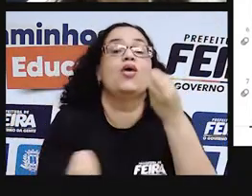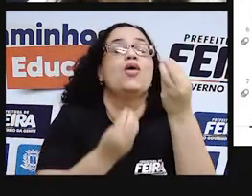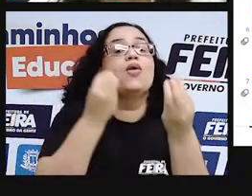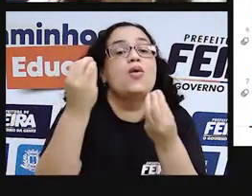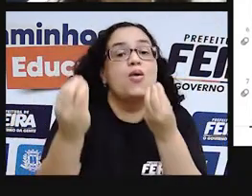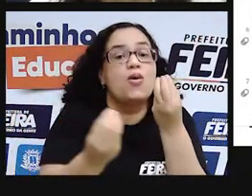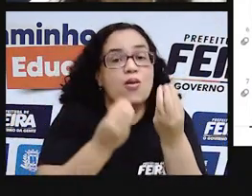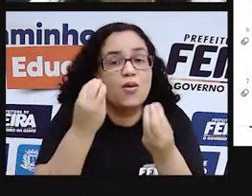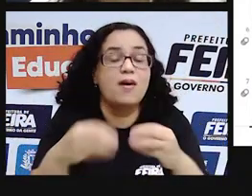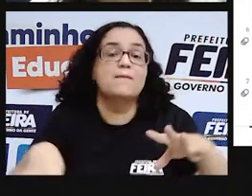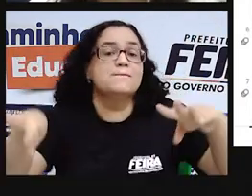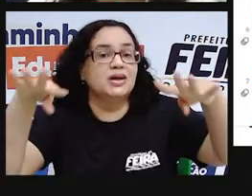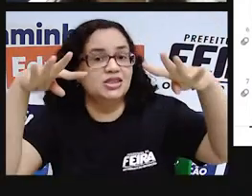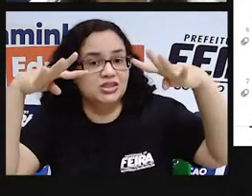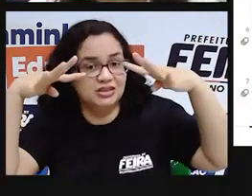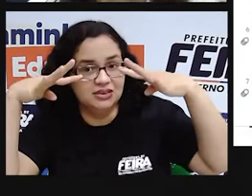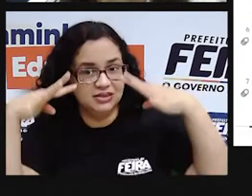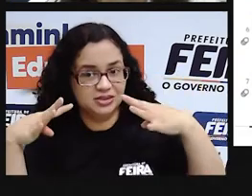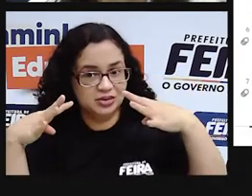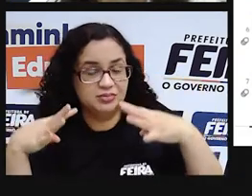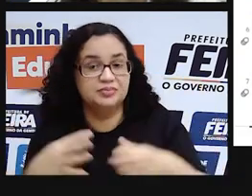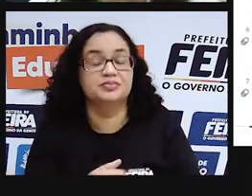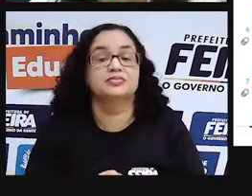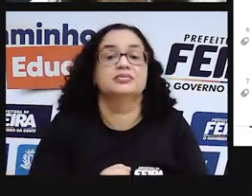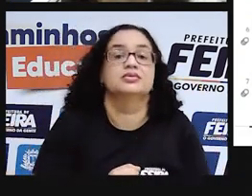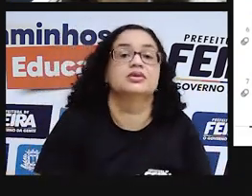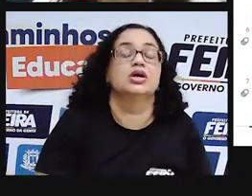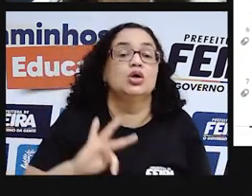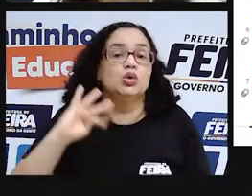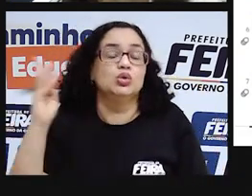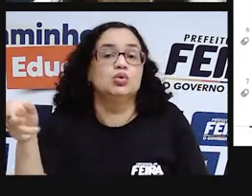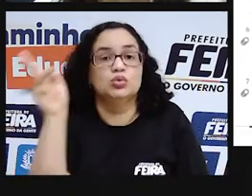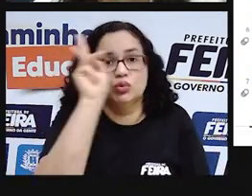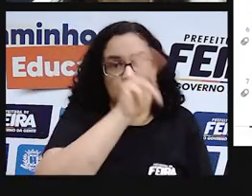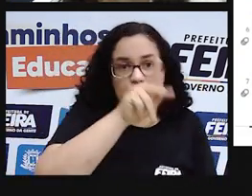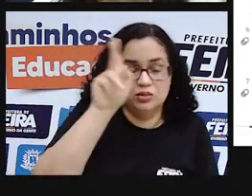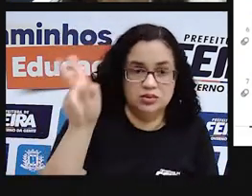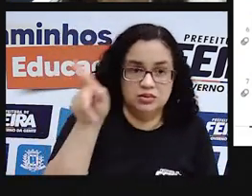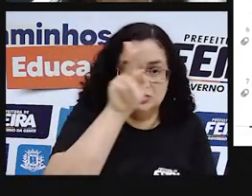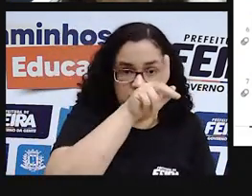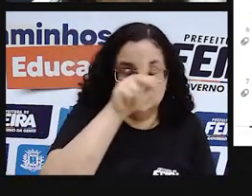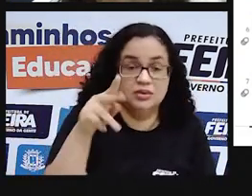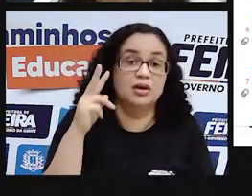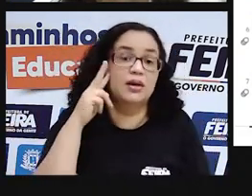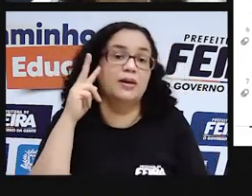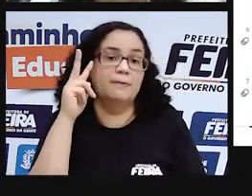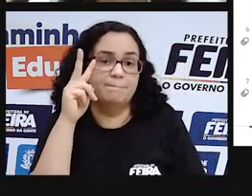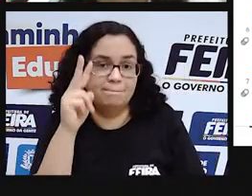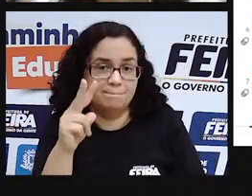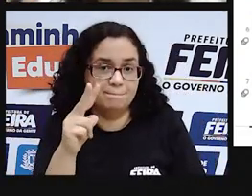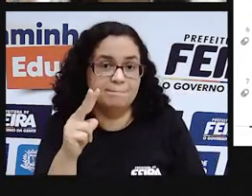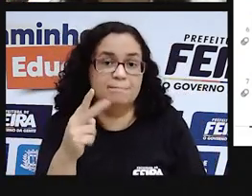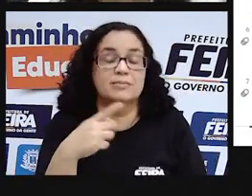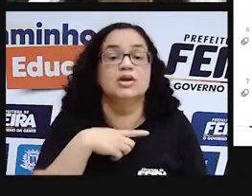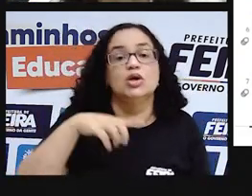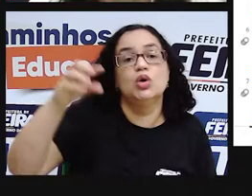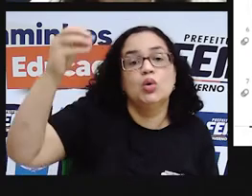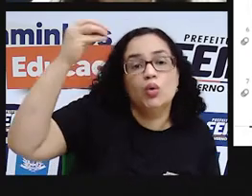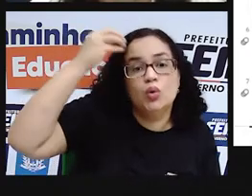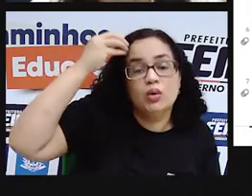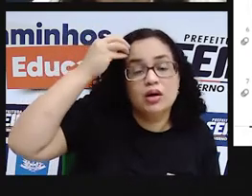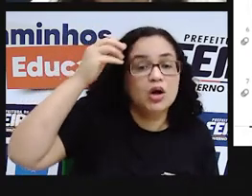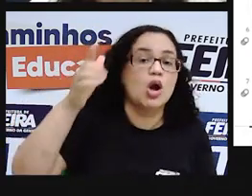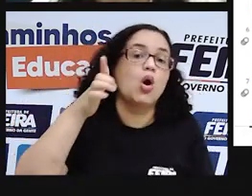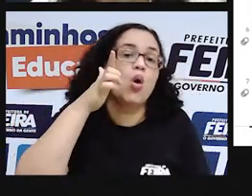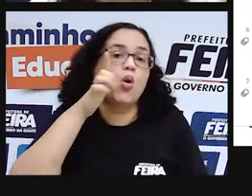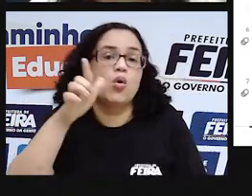ficar vamos ficar atentos para que tudo que a profile que é pro mostre aí eu entrei na sua cabeça e